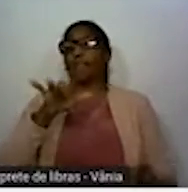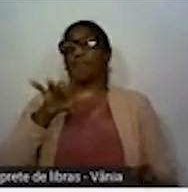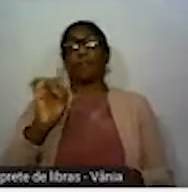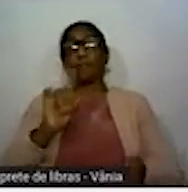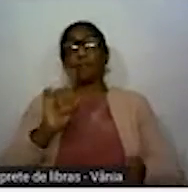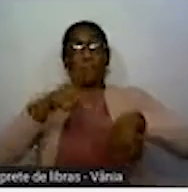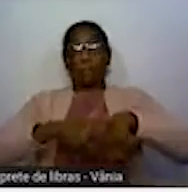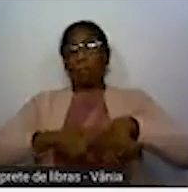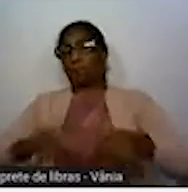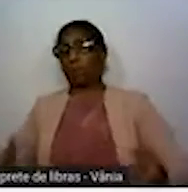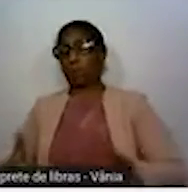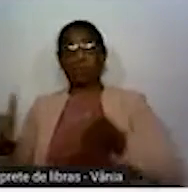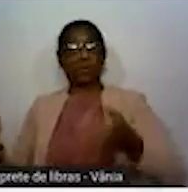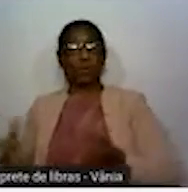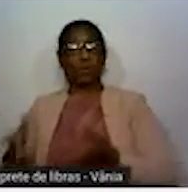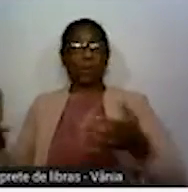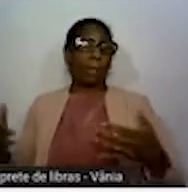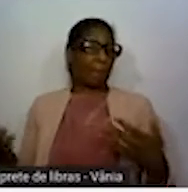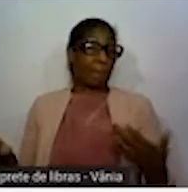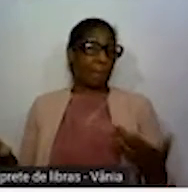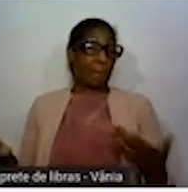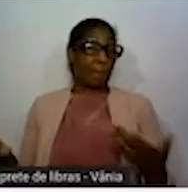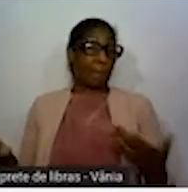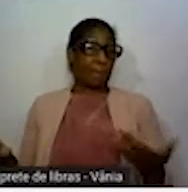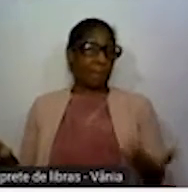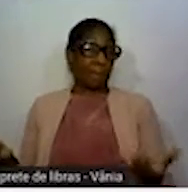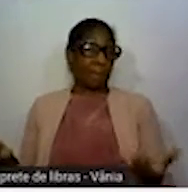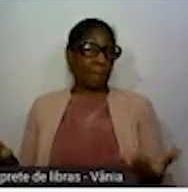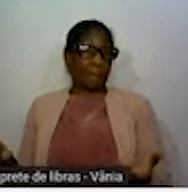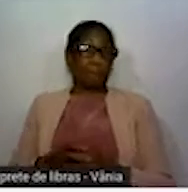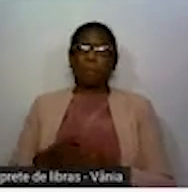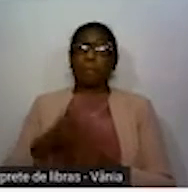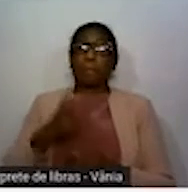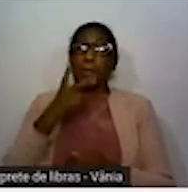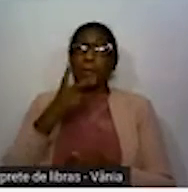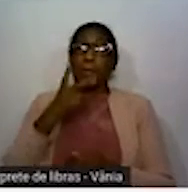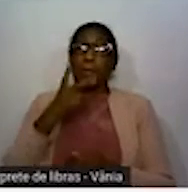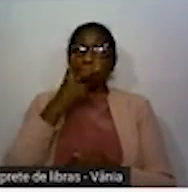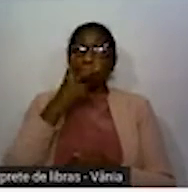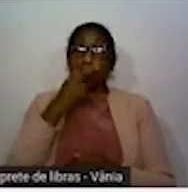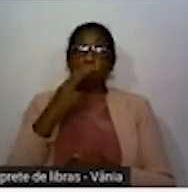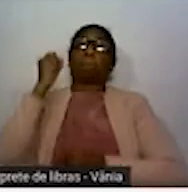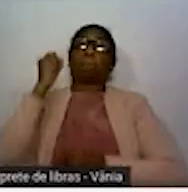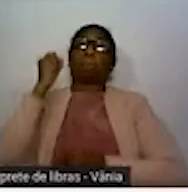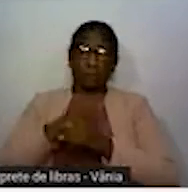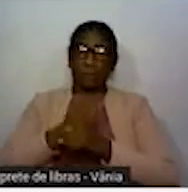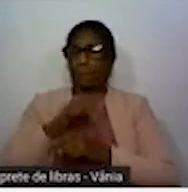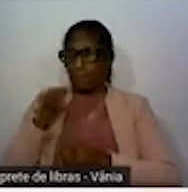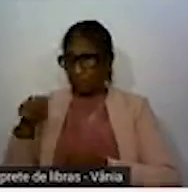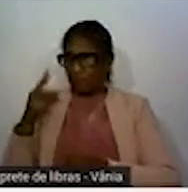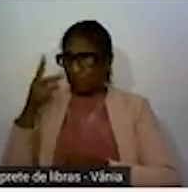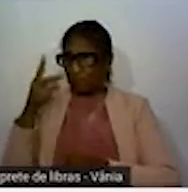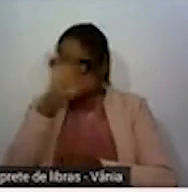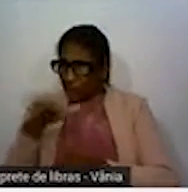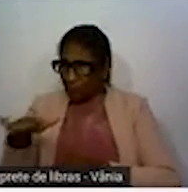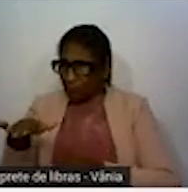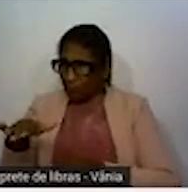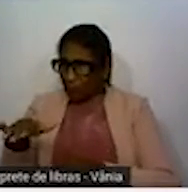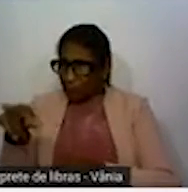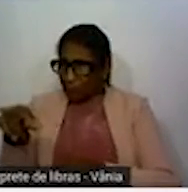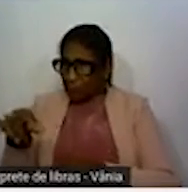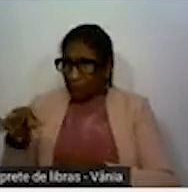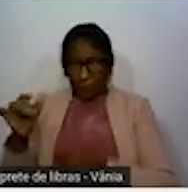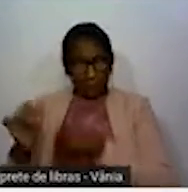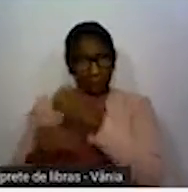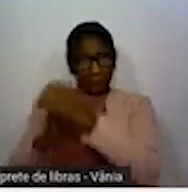reencontrarmos no ano que vem não a mesma criança elas não vão parar de se desenvolver neste período e função da pandemia